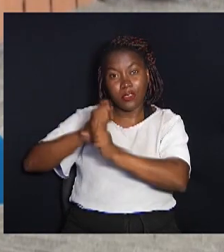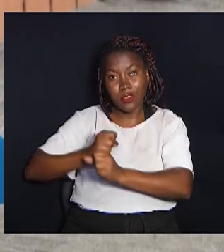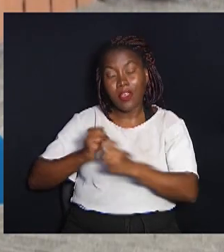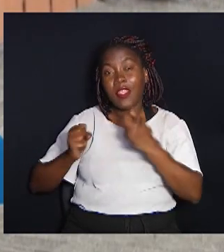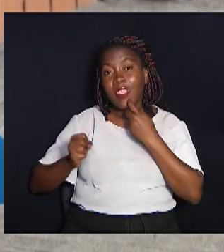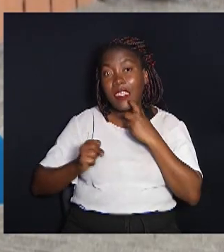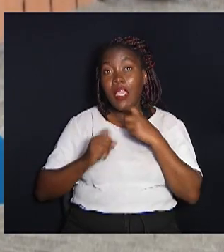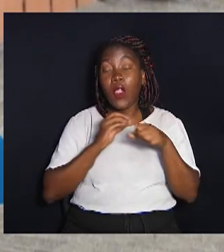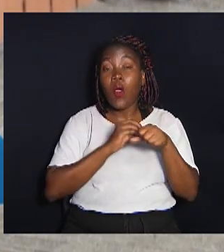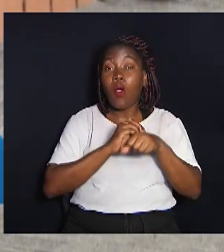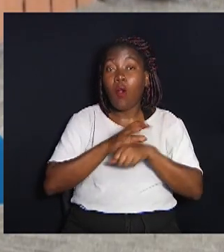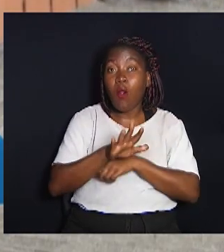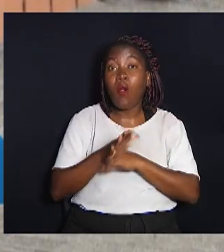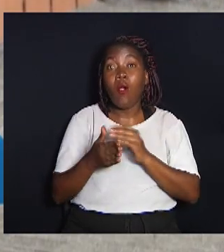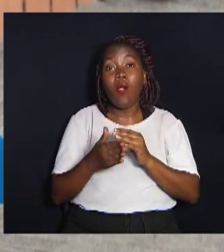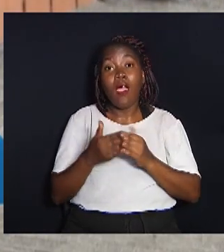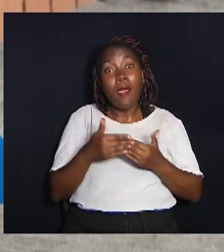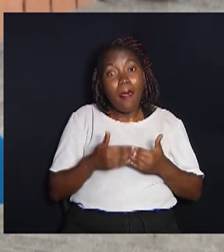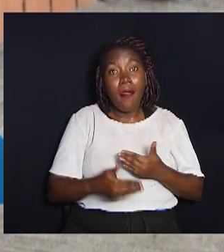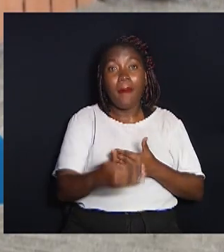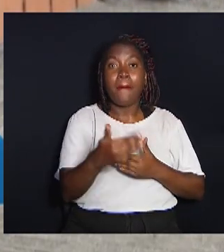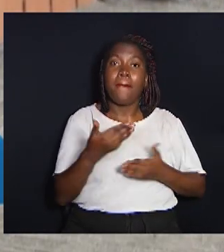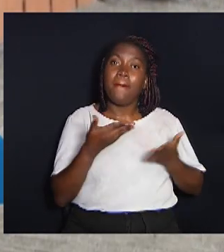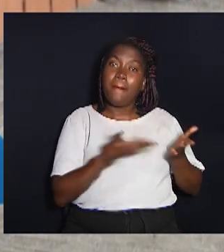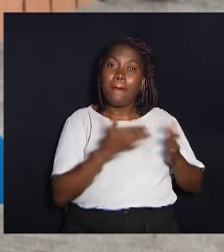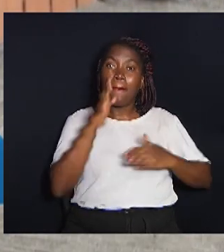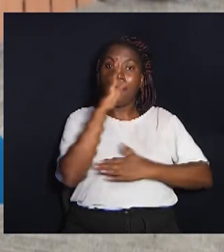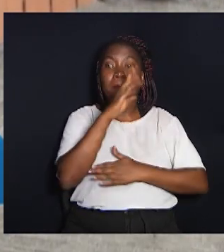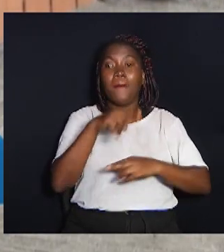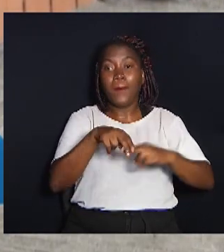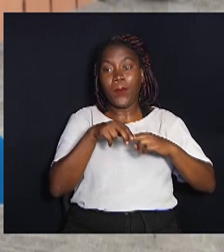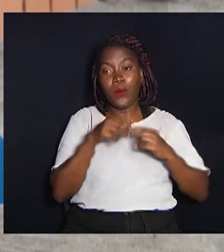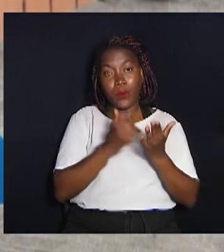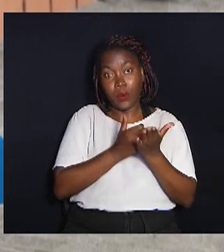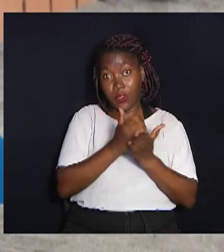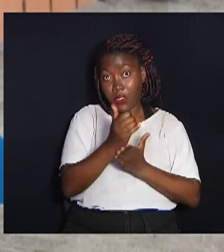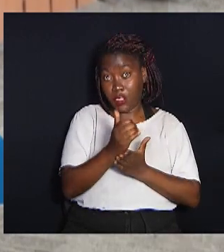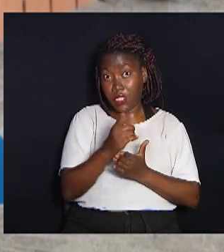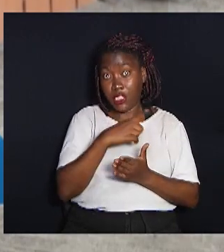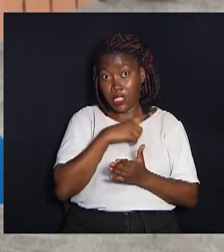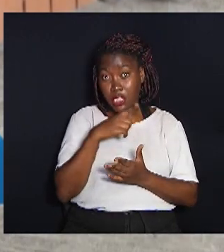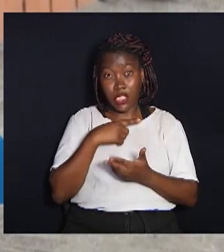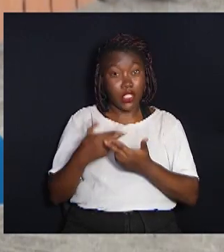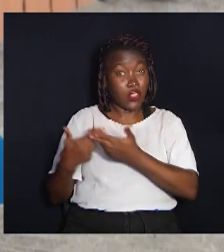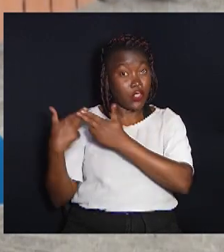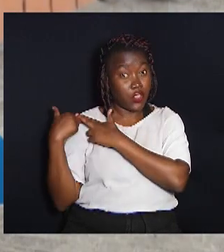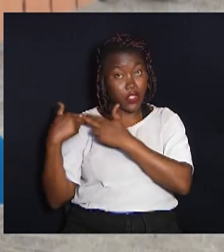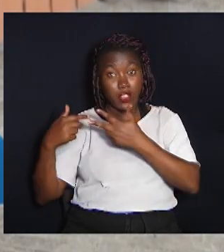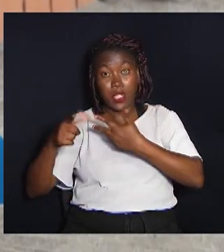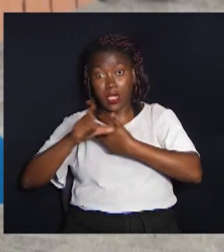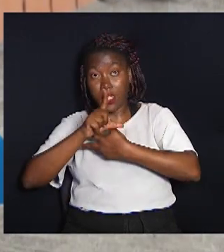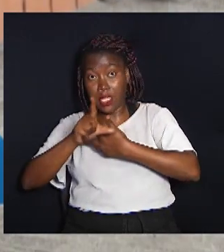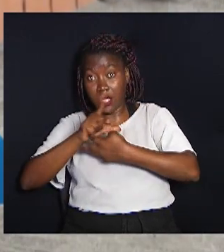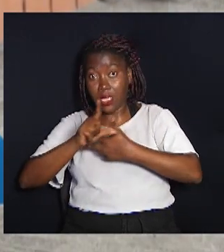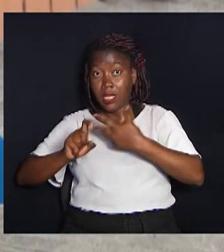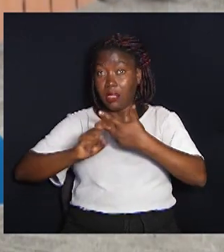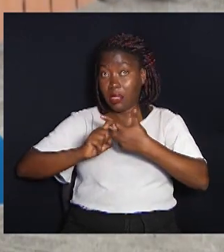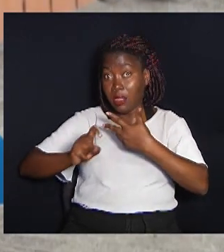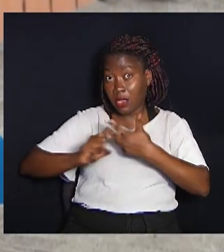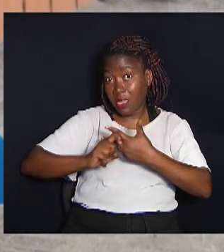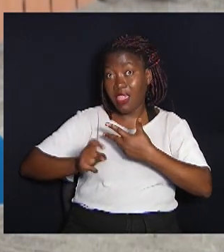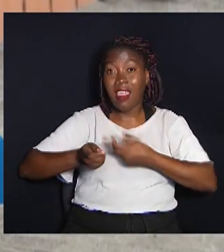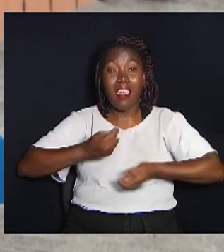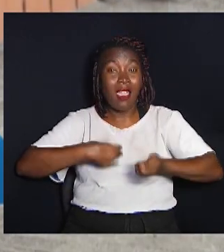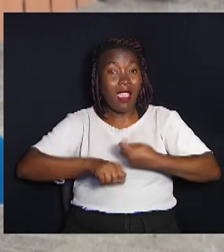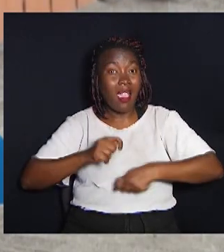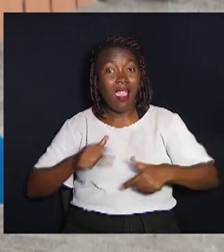da Câmara Municipal, porque no início a Câmara tinha a função de legislativo e executivo. As ações, a administração da